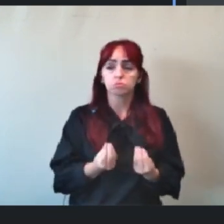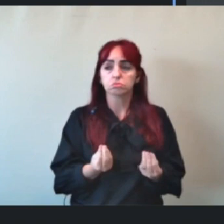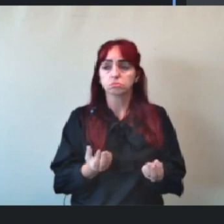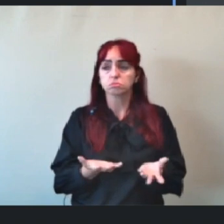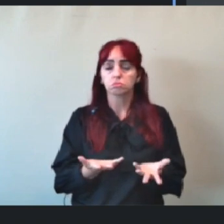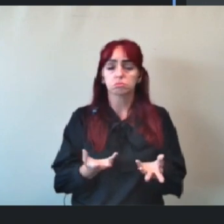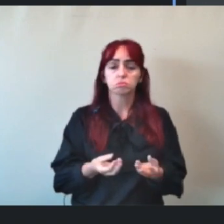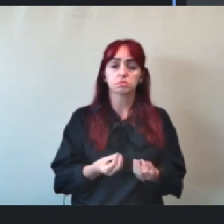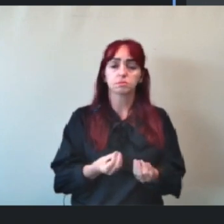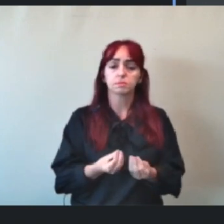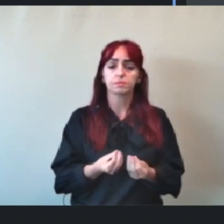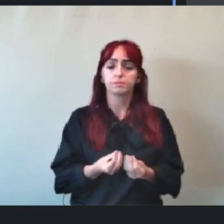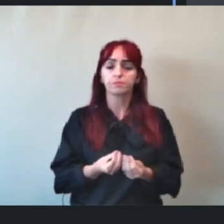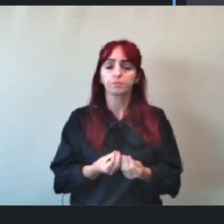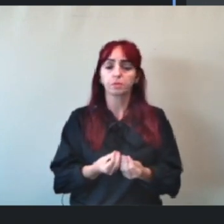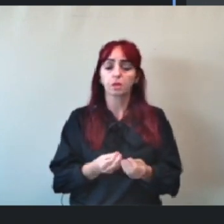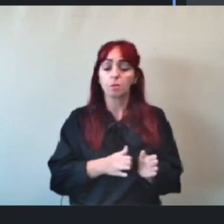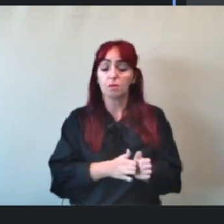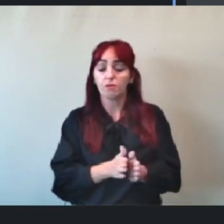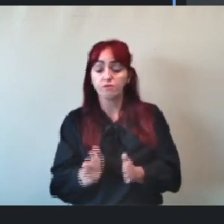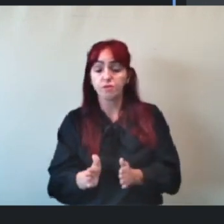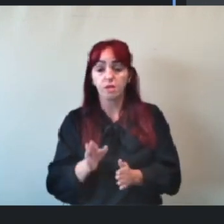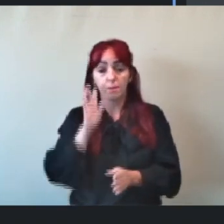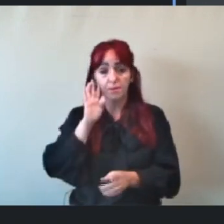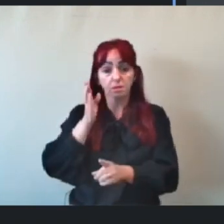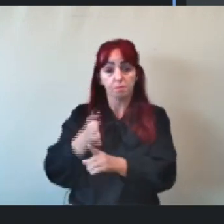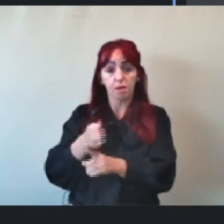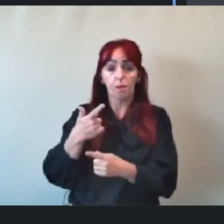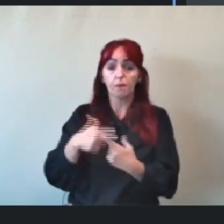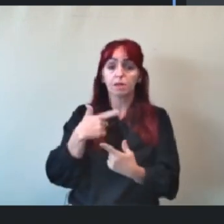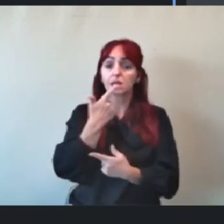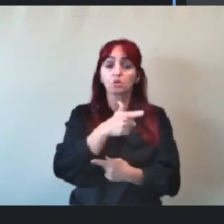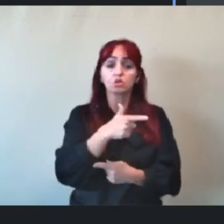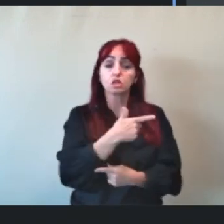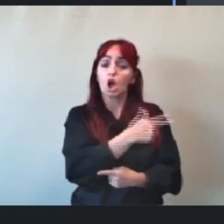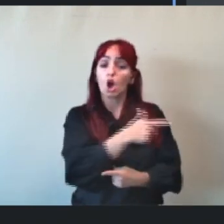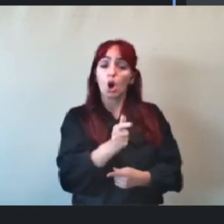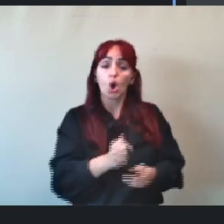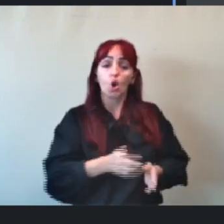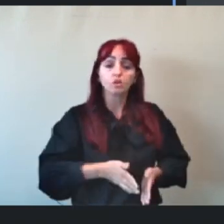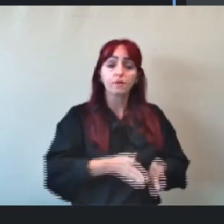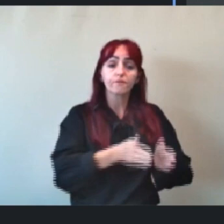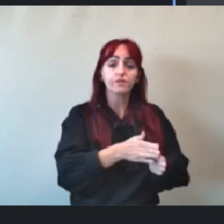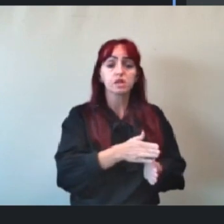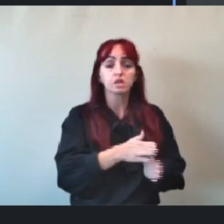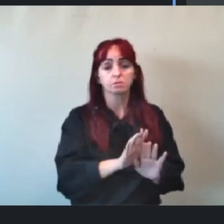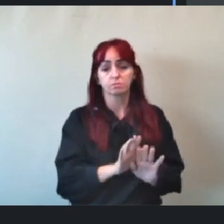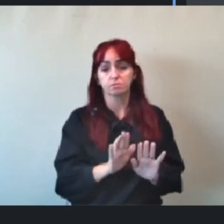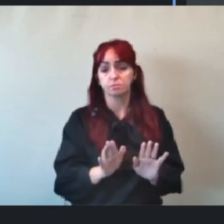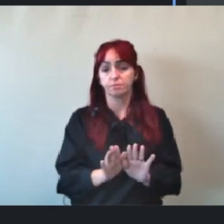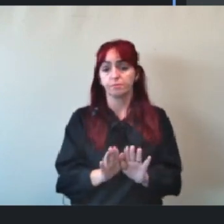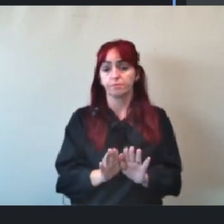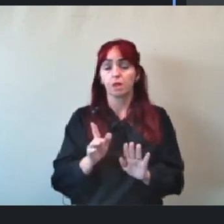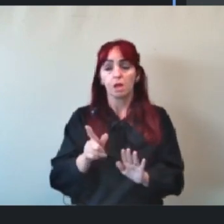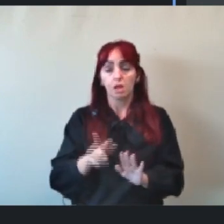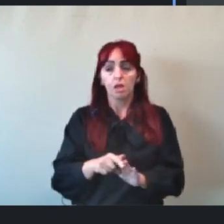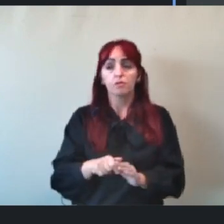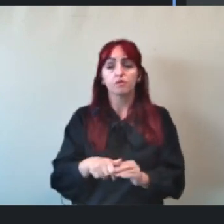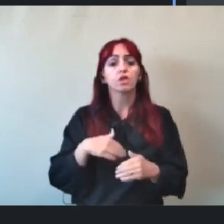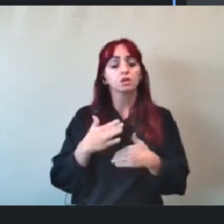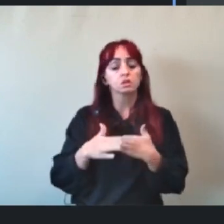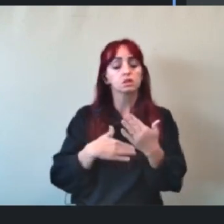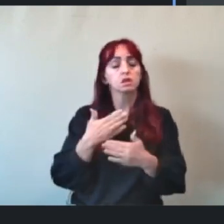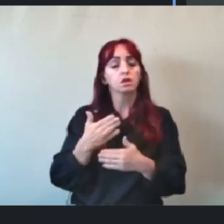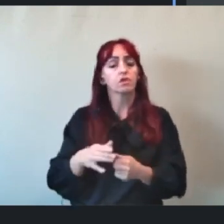como vias principais, porque não existiam outras, né, na época. E foi consolidando o comércio ao longo da